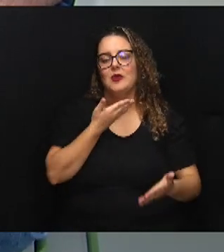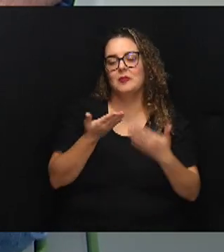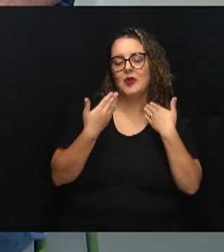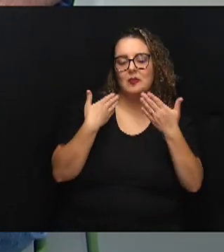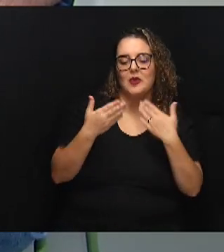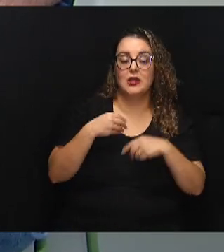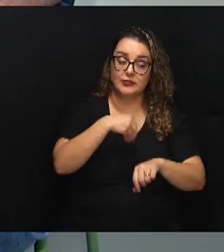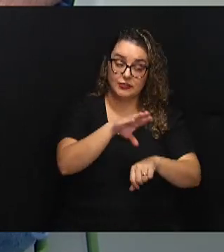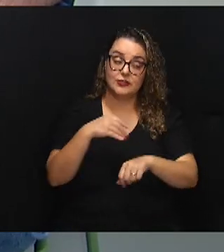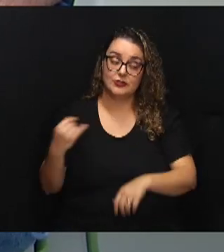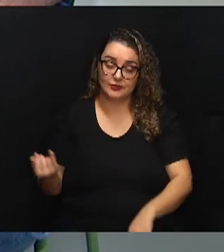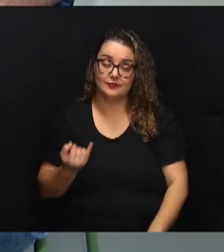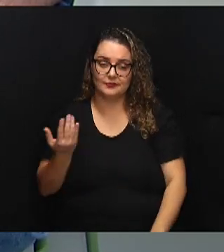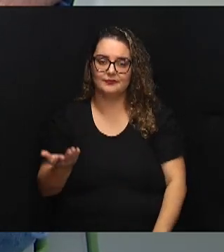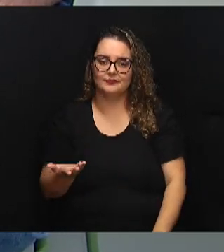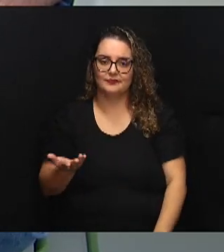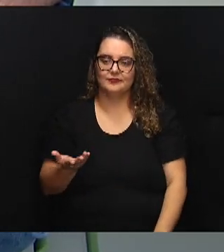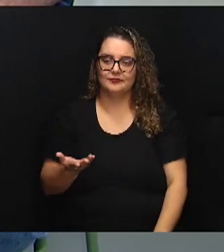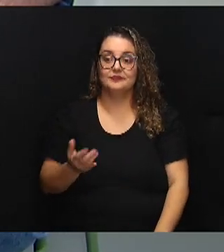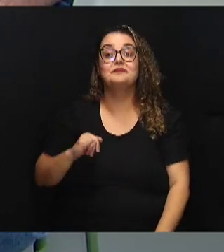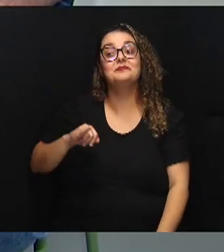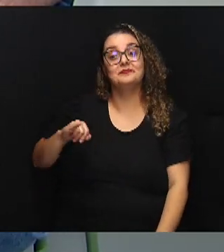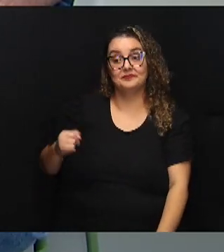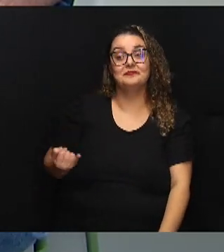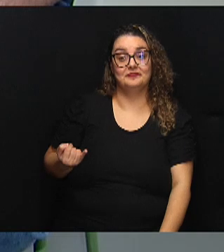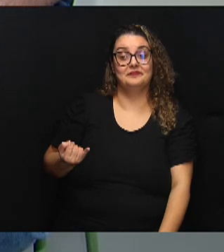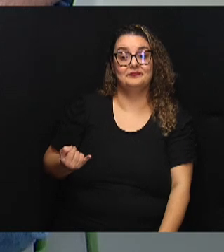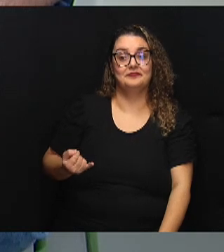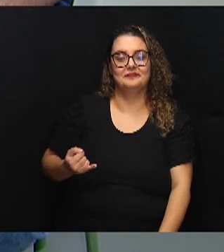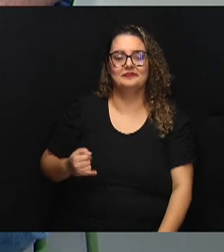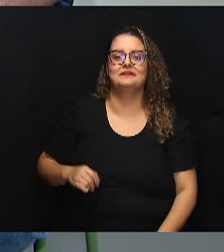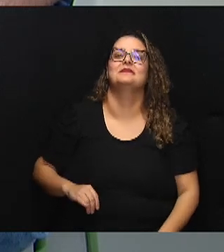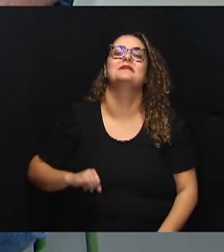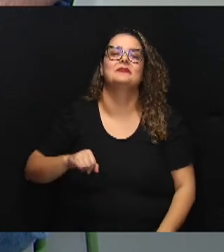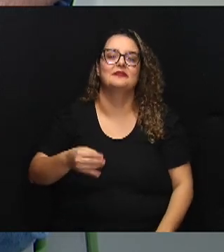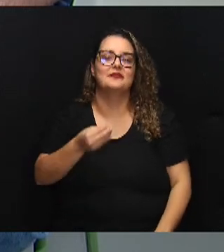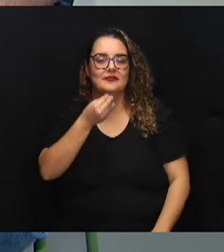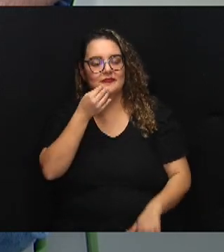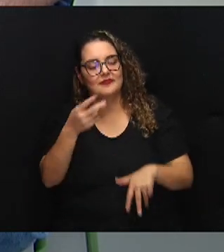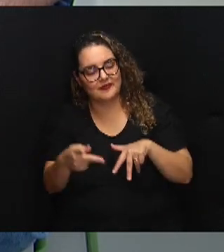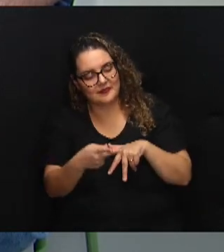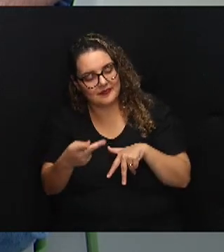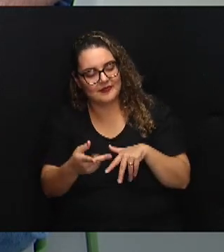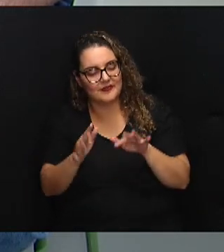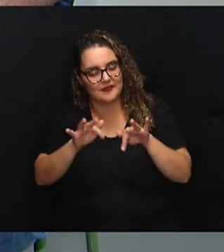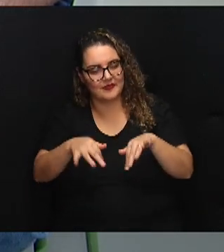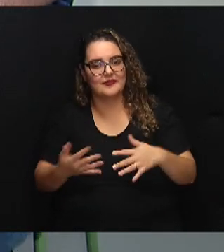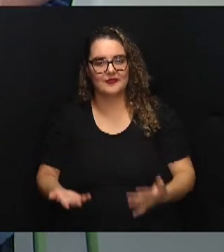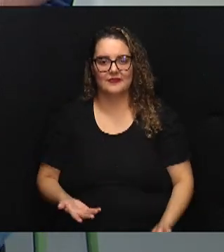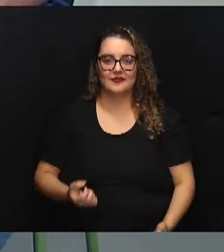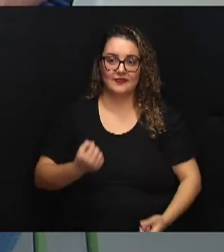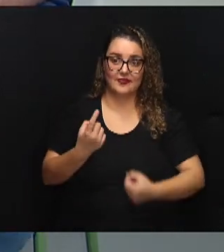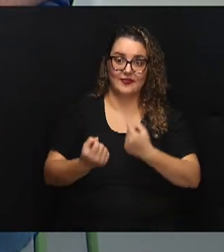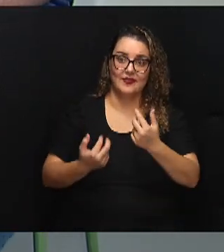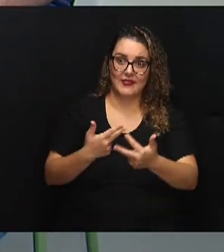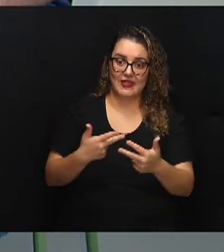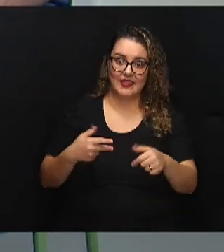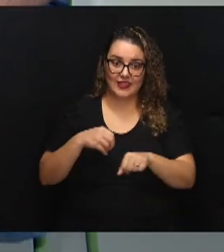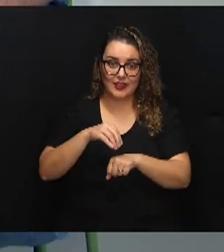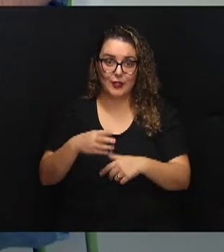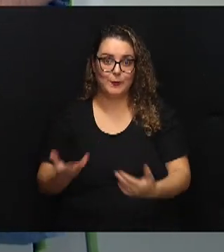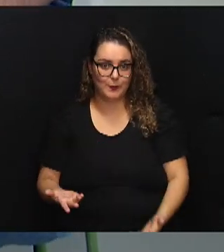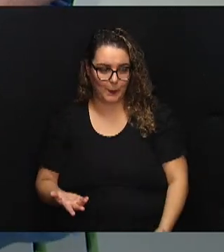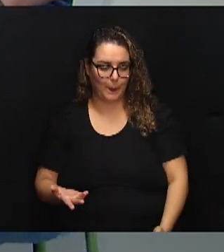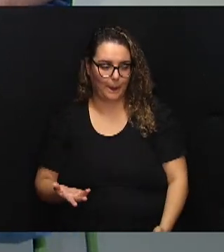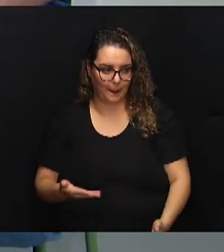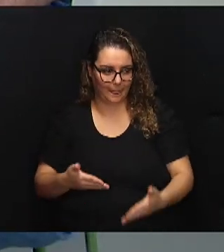dicas importantes. Então, aproveite aí a oportunidade para suas considerações finais, alguma coisa que você queira